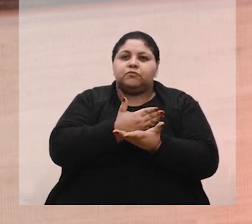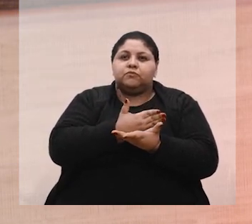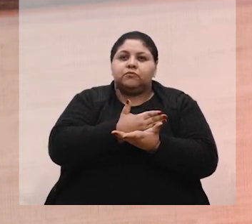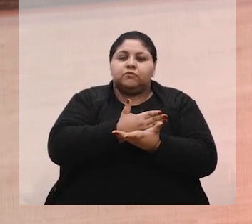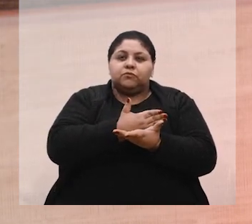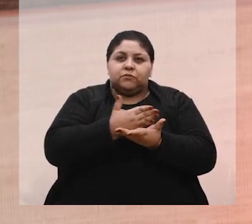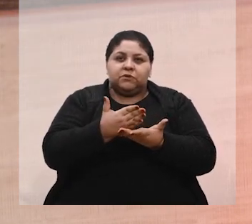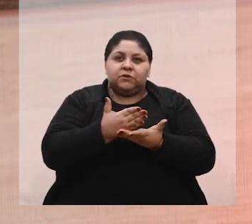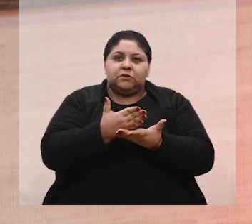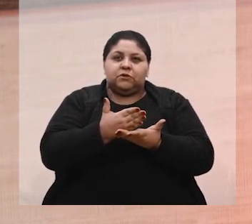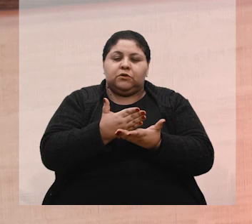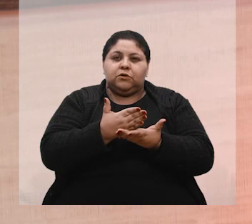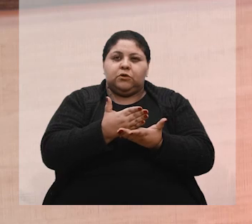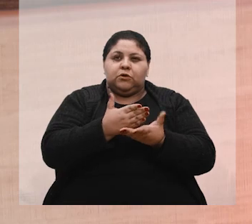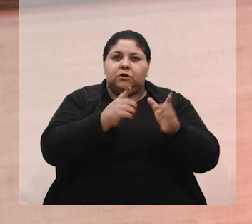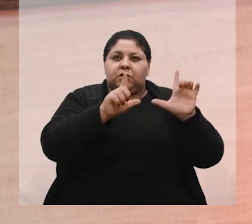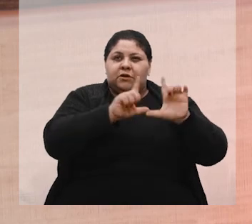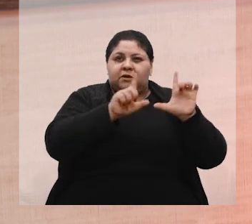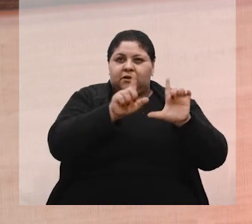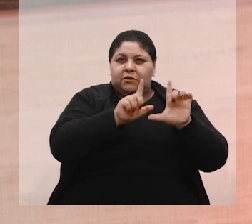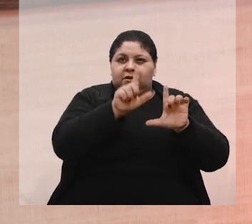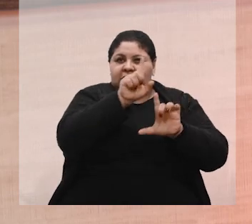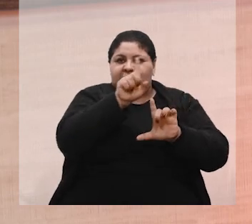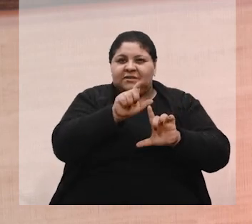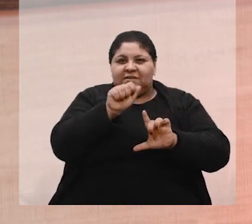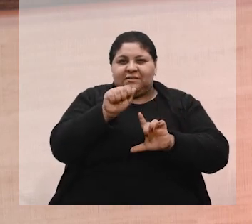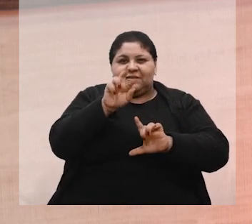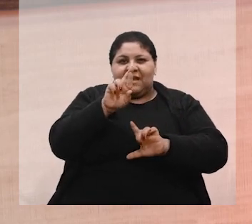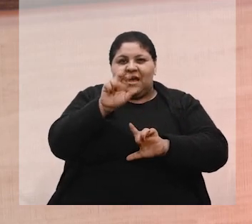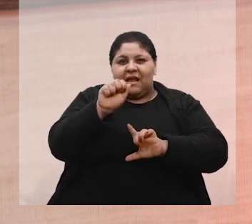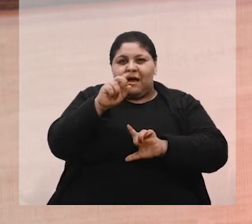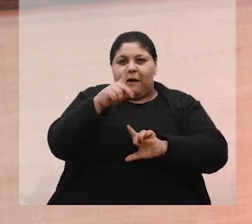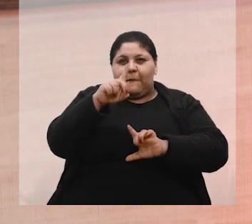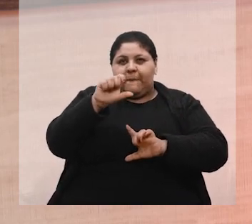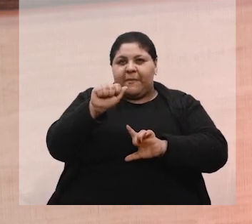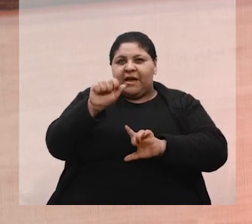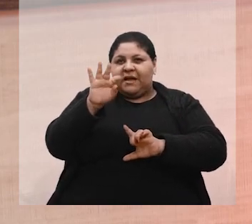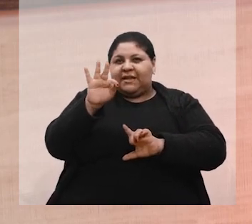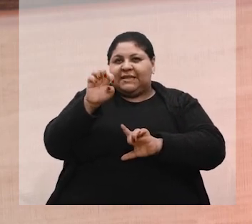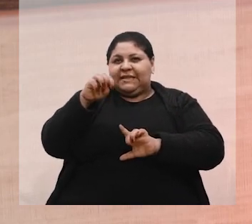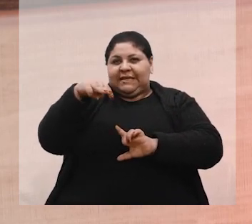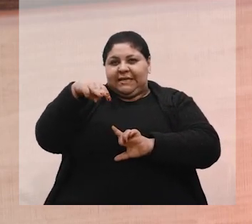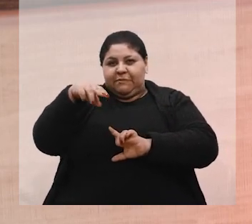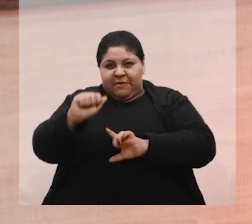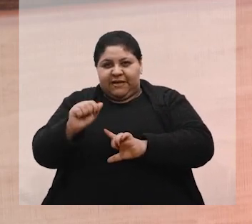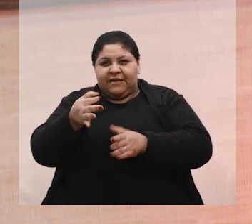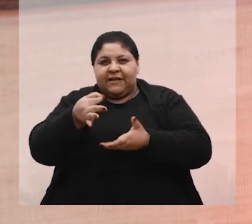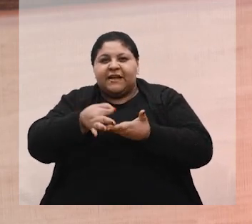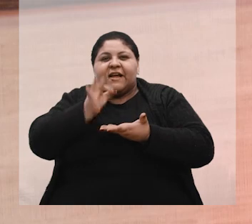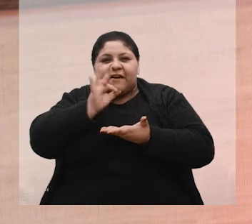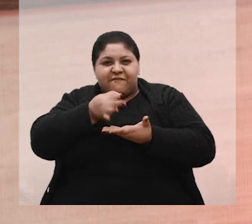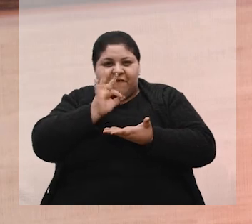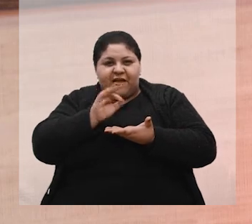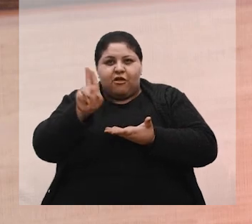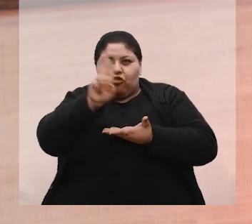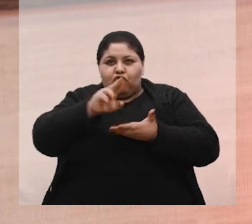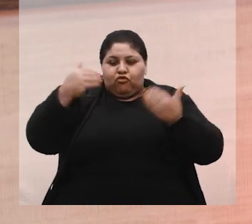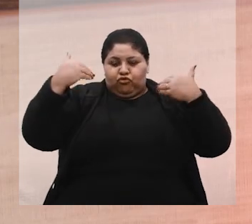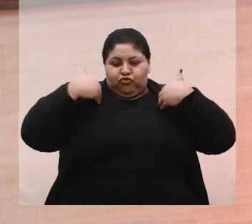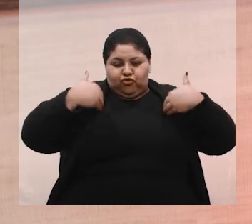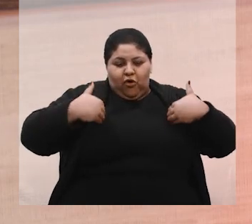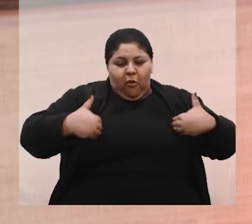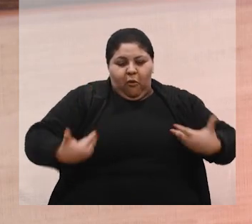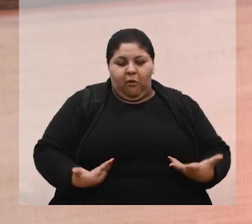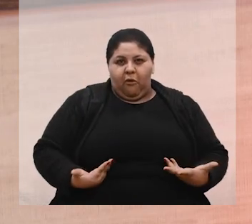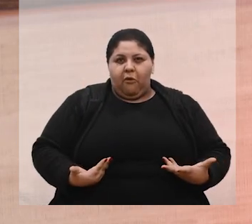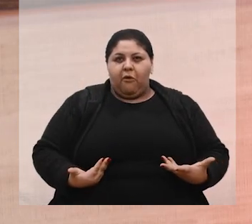no Zarabatana Café, e tu usaste lá uma espécie de uma armadura, um figurino, assim, com um corpo